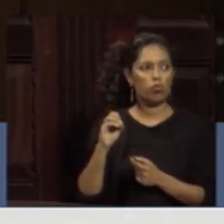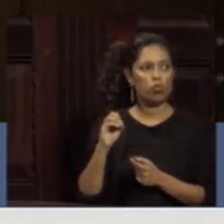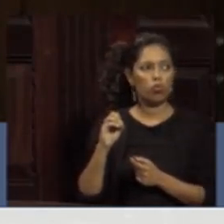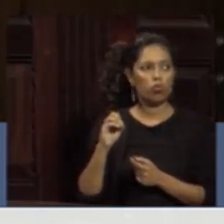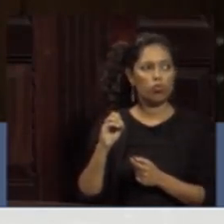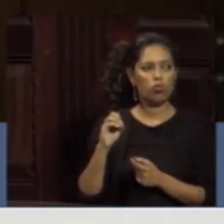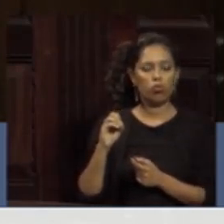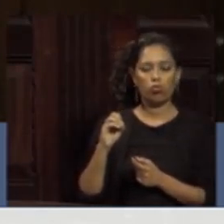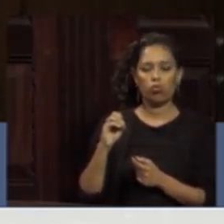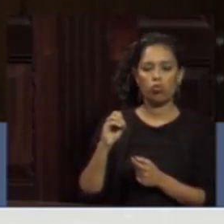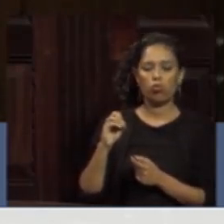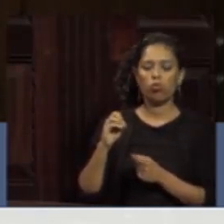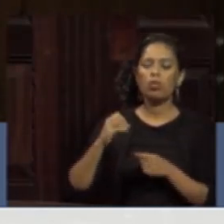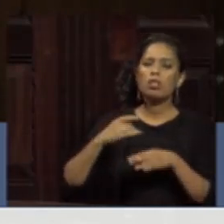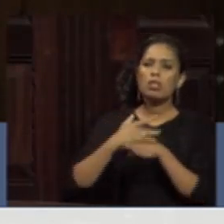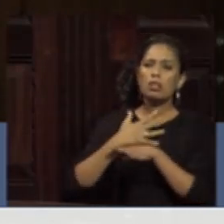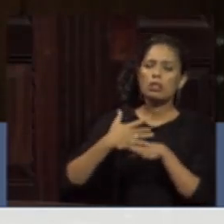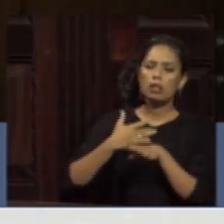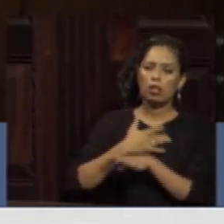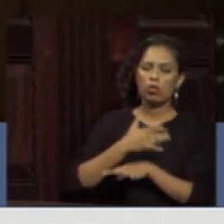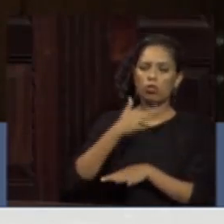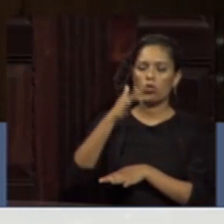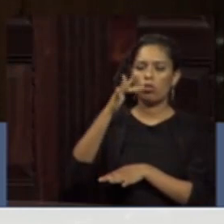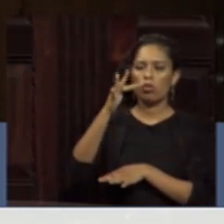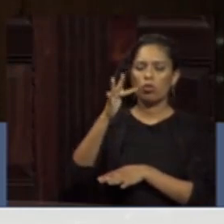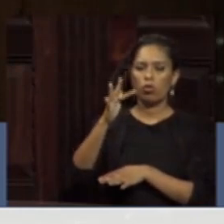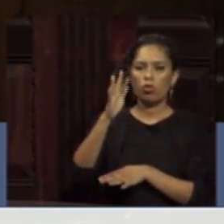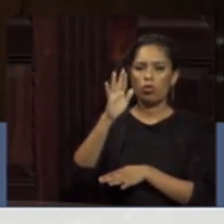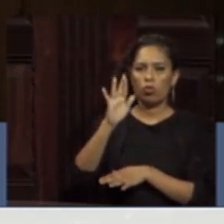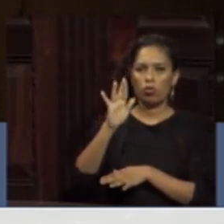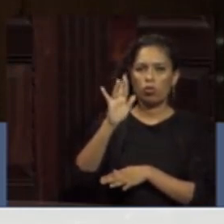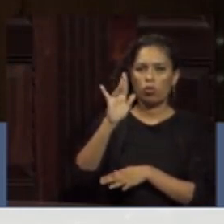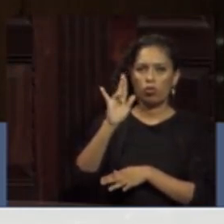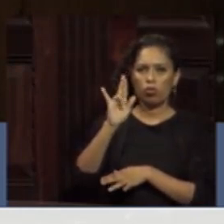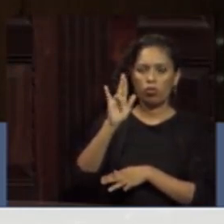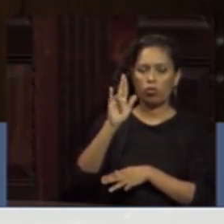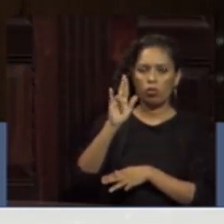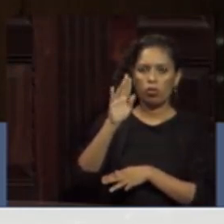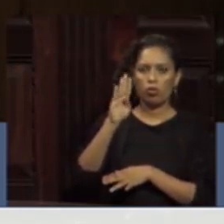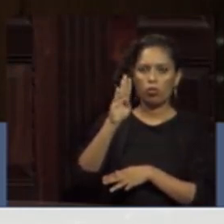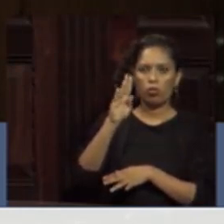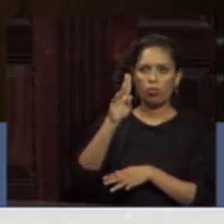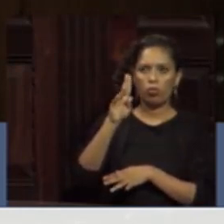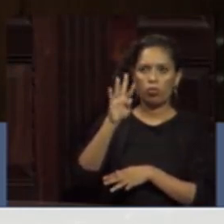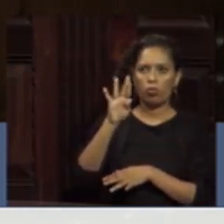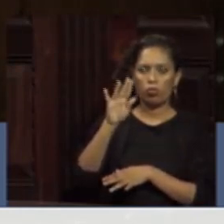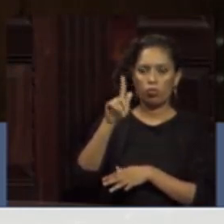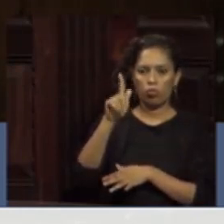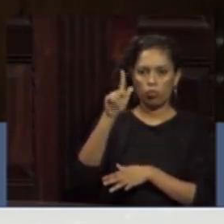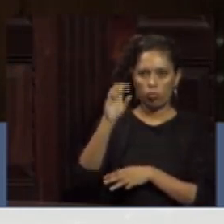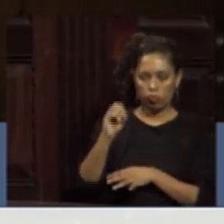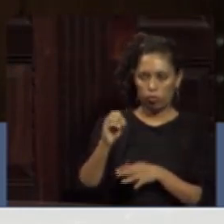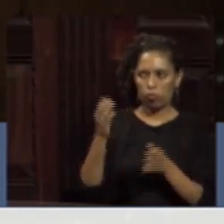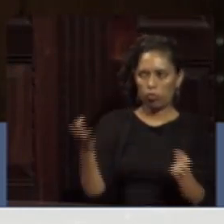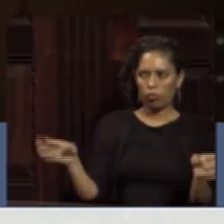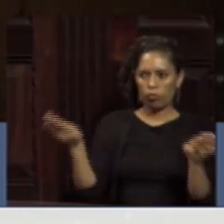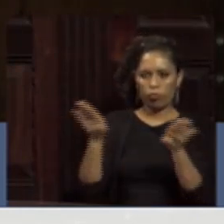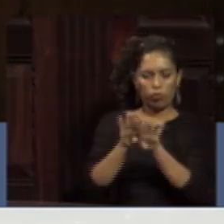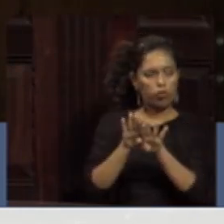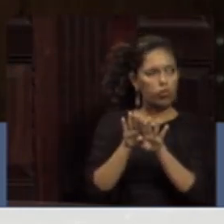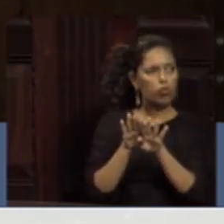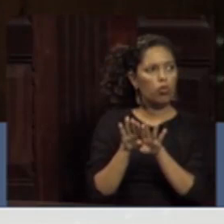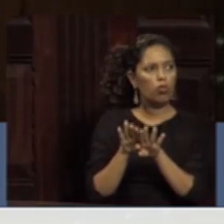escolas no estado do Rio de Janeiro, uma luta que já atravessa 2 anos, e a Secretaria de